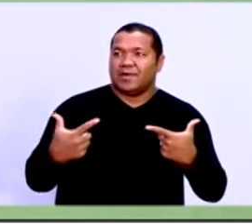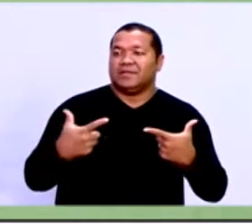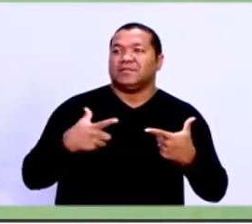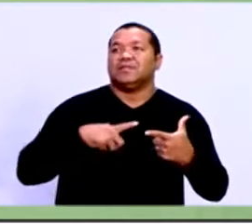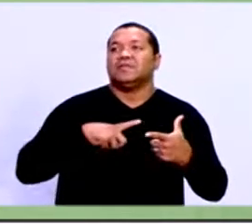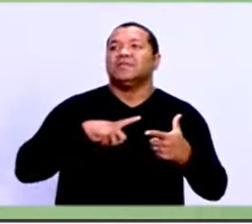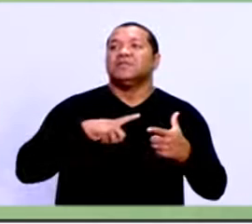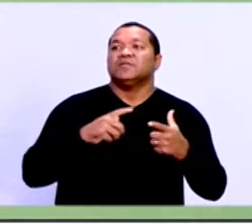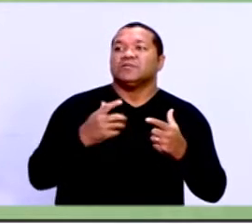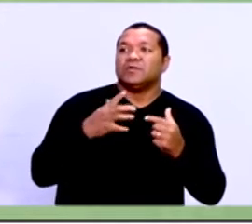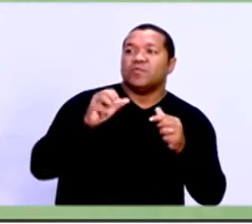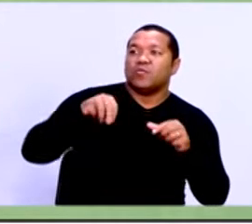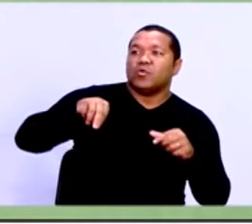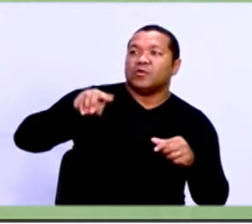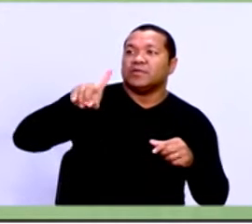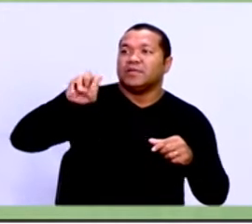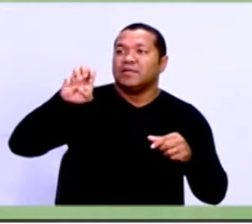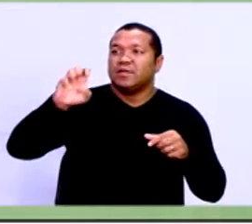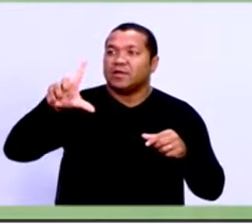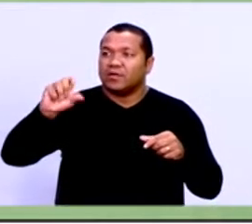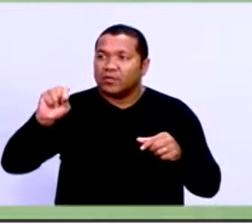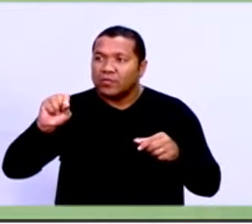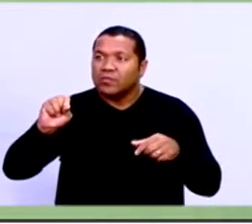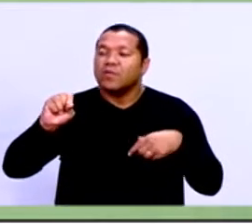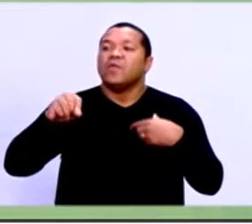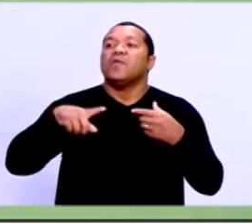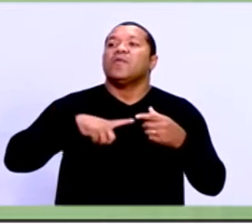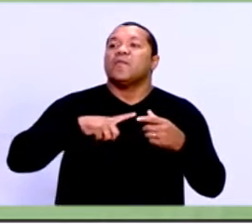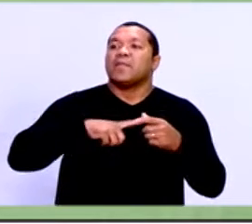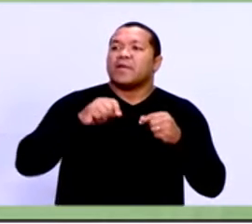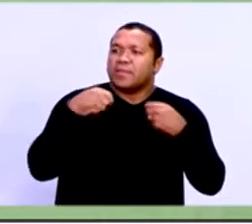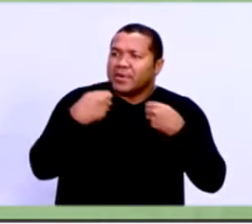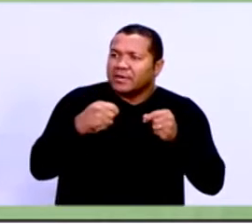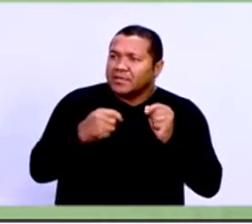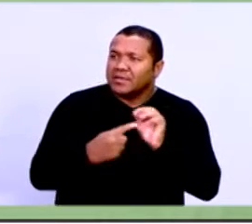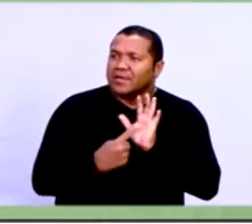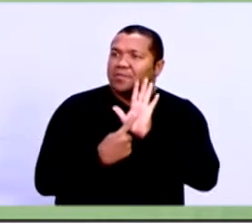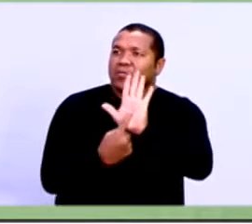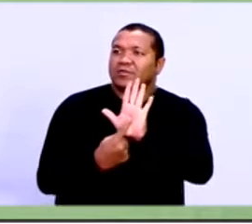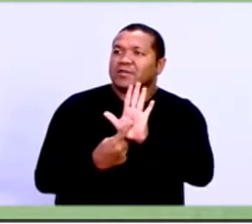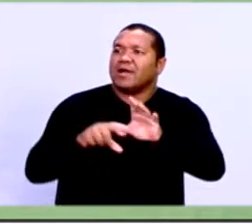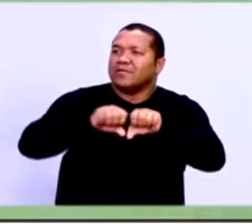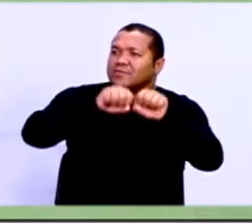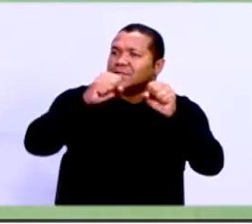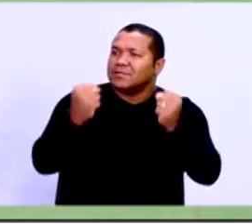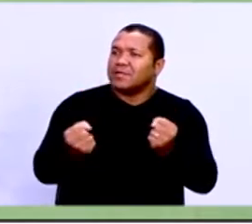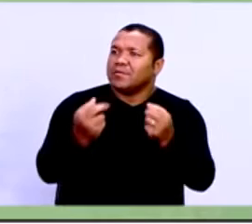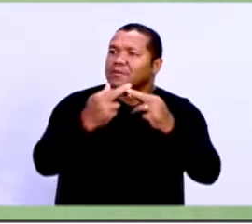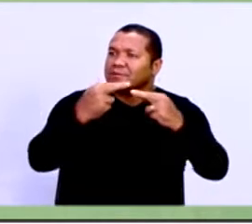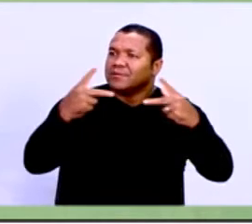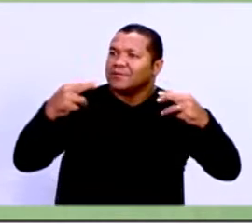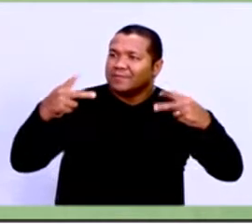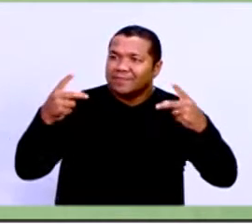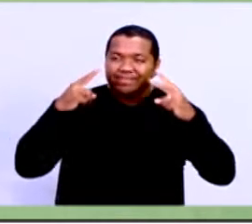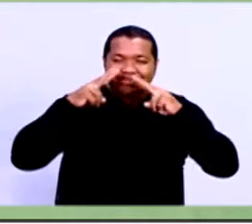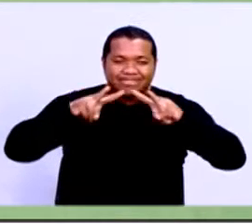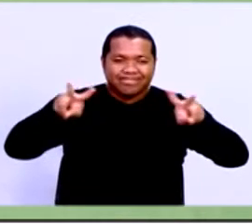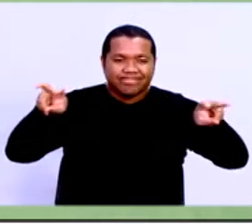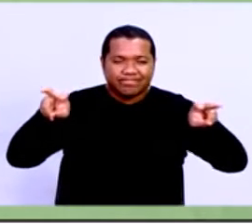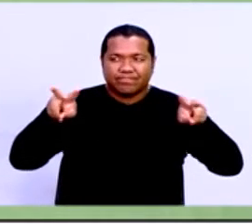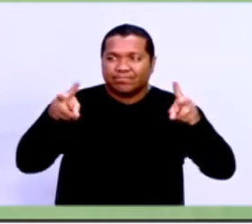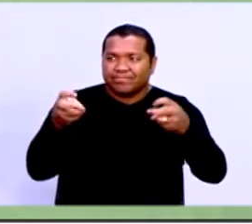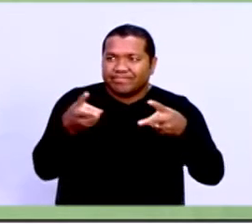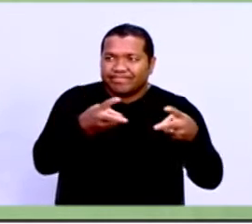modelagem dotada de diagramas que permitam a representação de sistemas em diferentes visões e